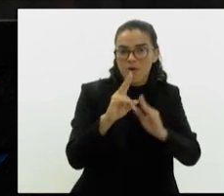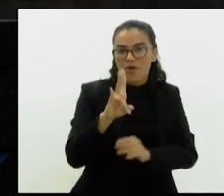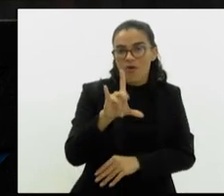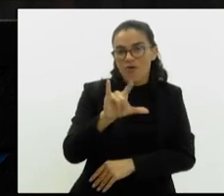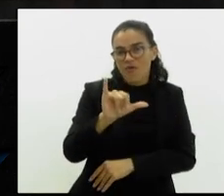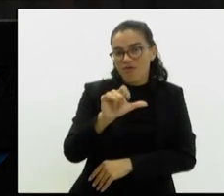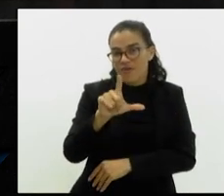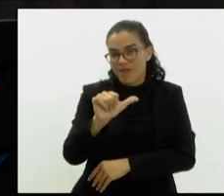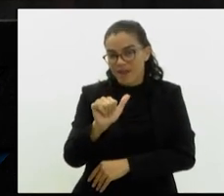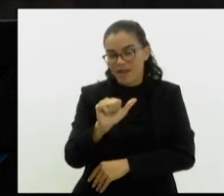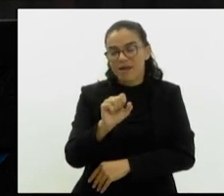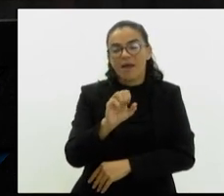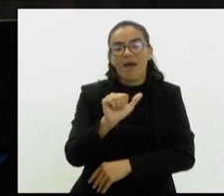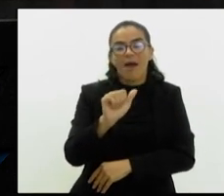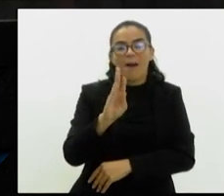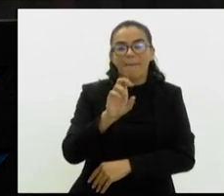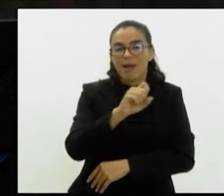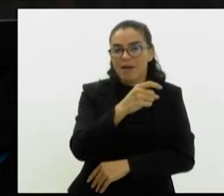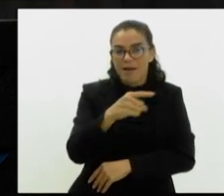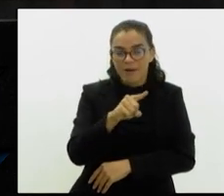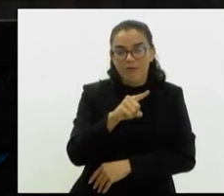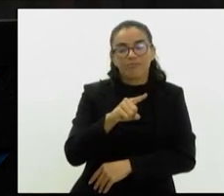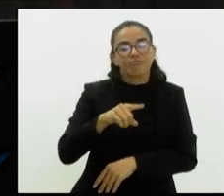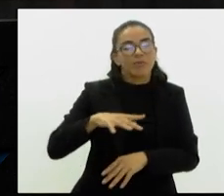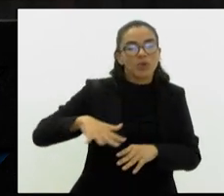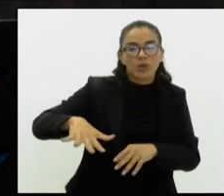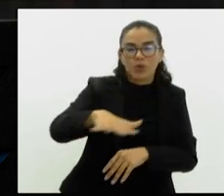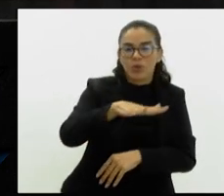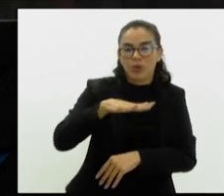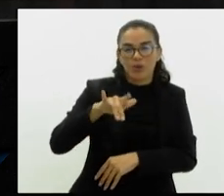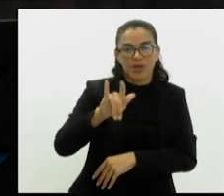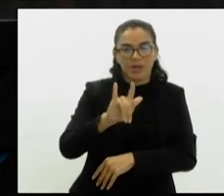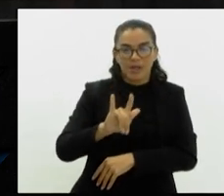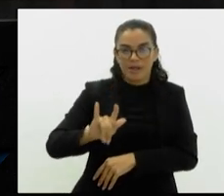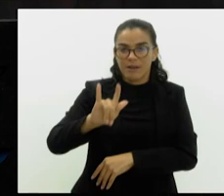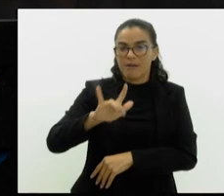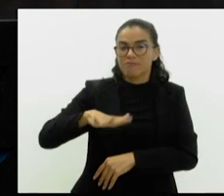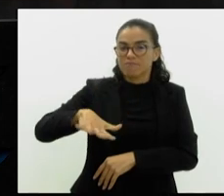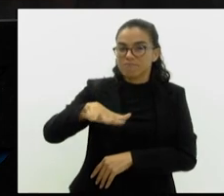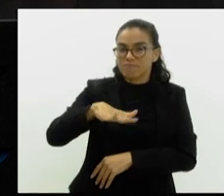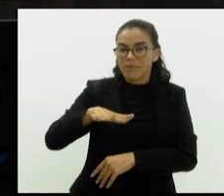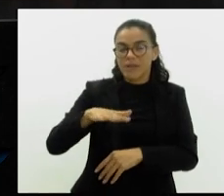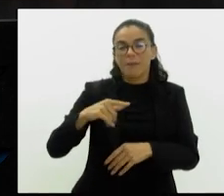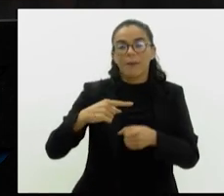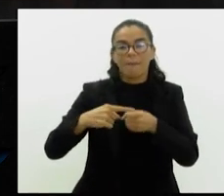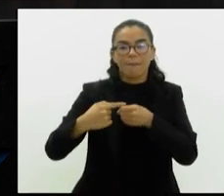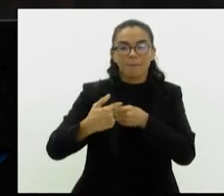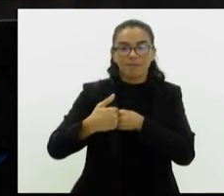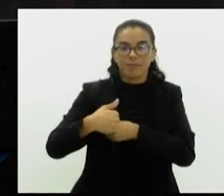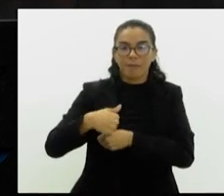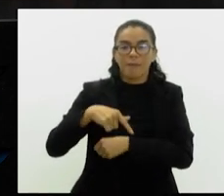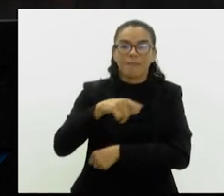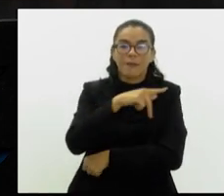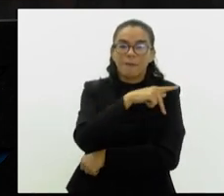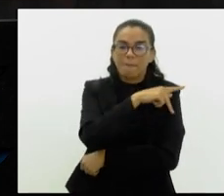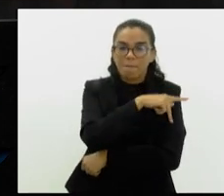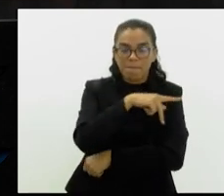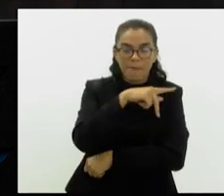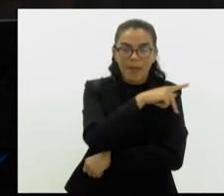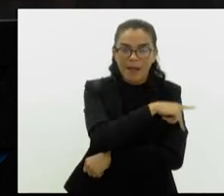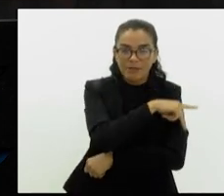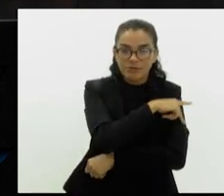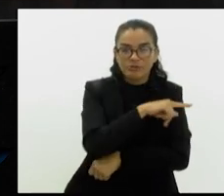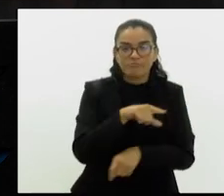e saco do céu mas para toda a que juntamente com o município de Parati passou a ser